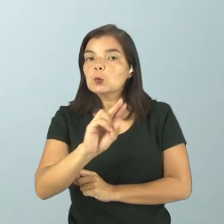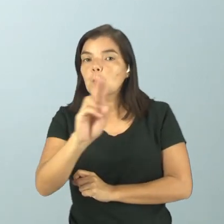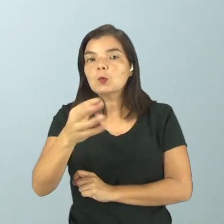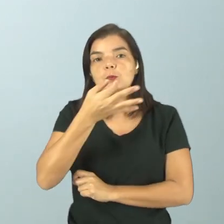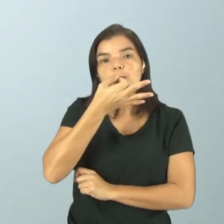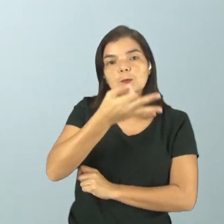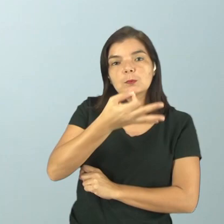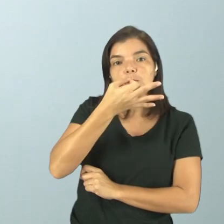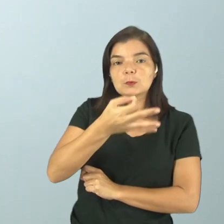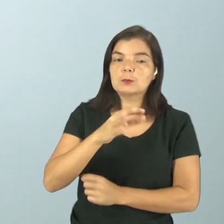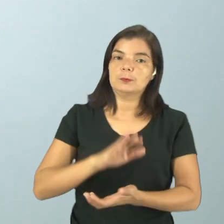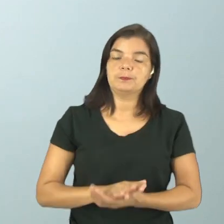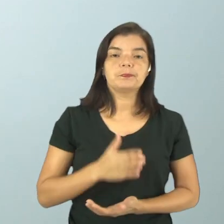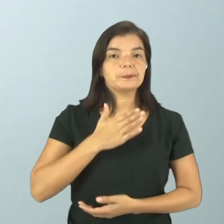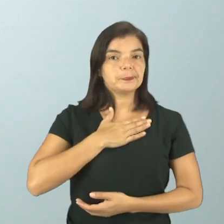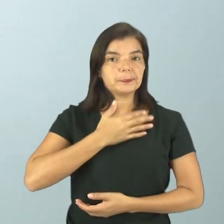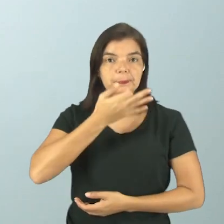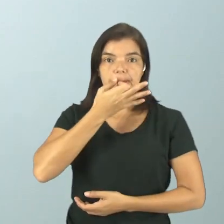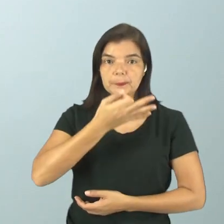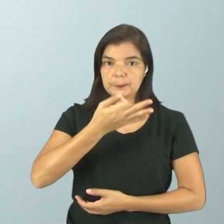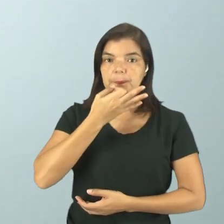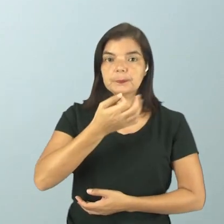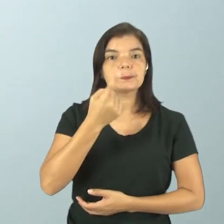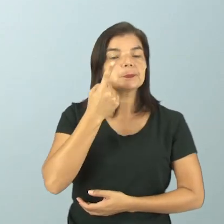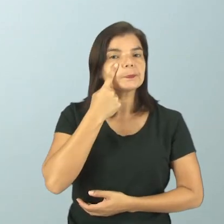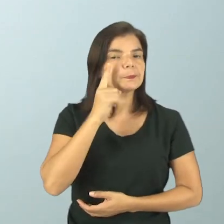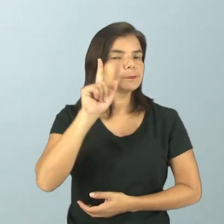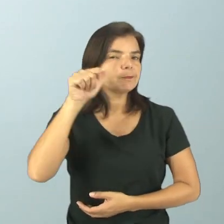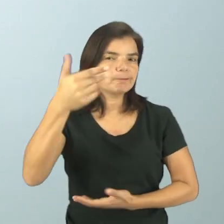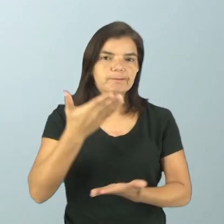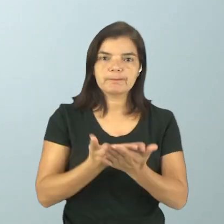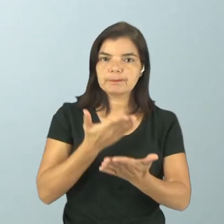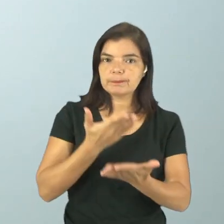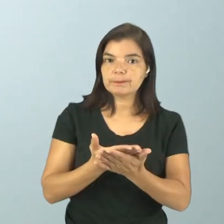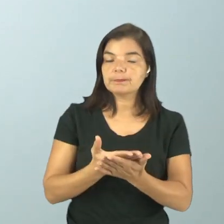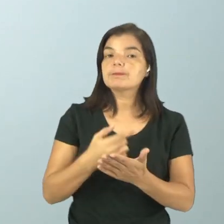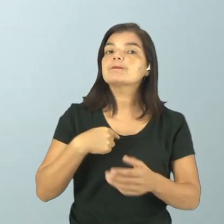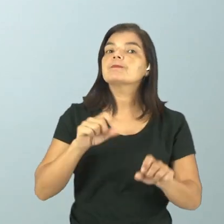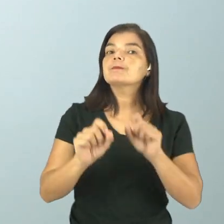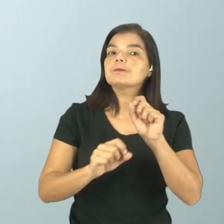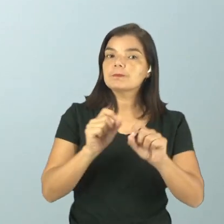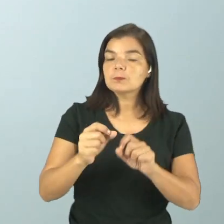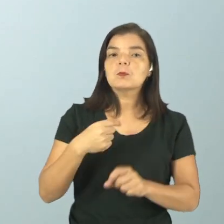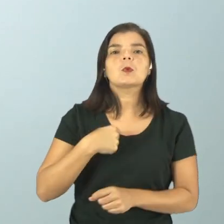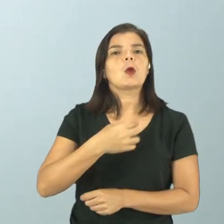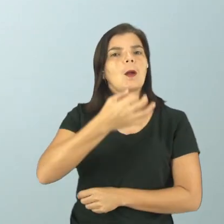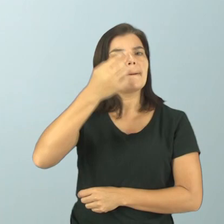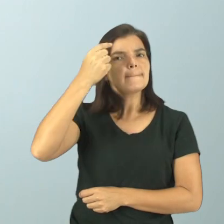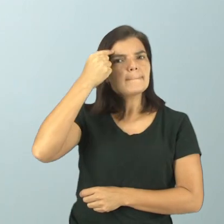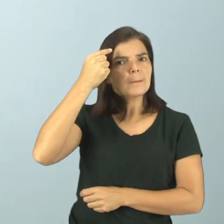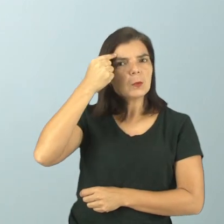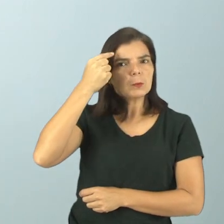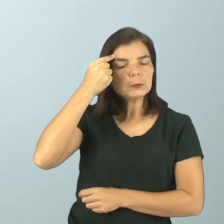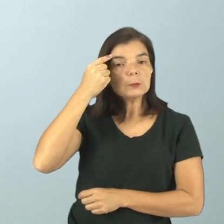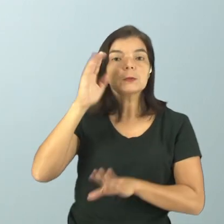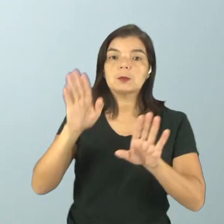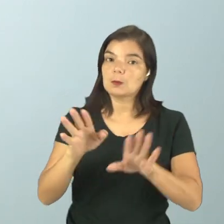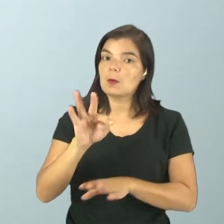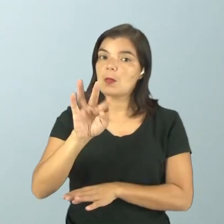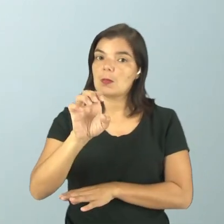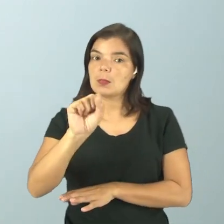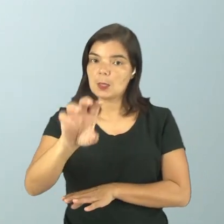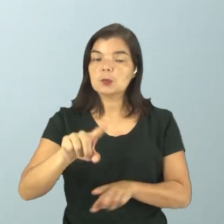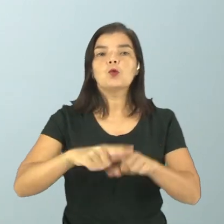não é? A minha opinião, como nós vimos aí em outra aula, é quando eu estabeleço o que eu penso, a minha tese, aquilo que eu